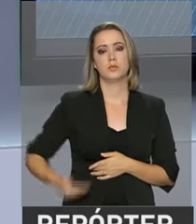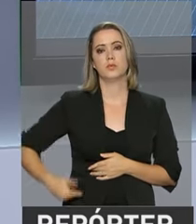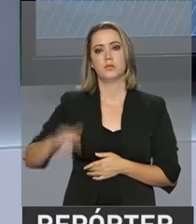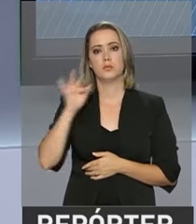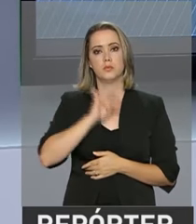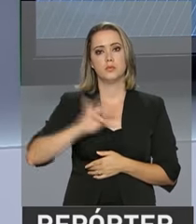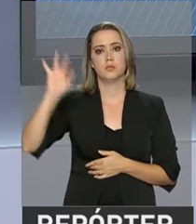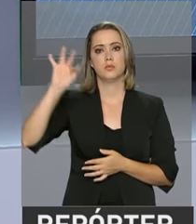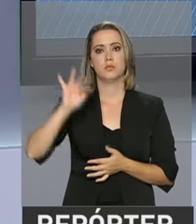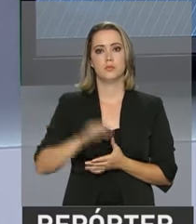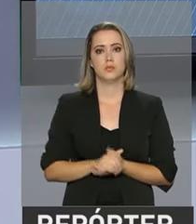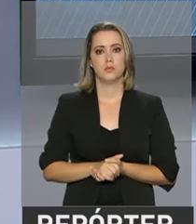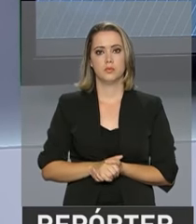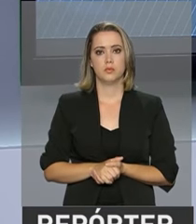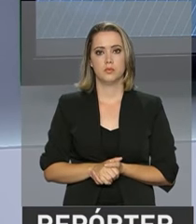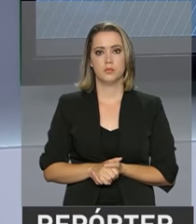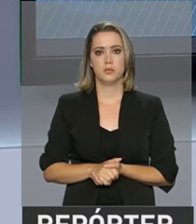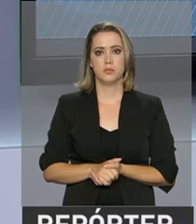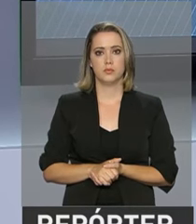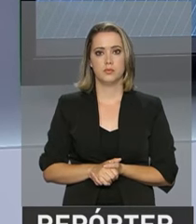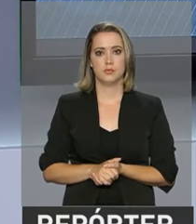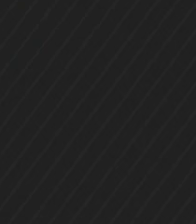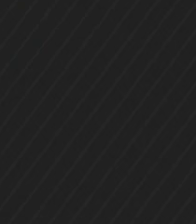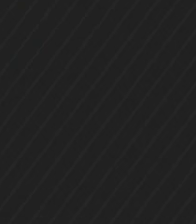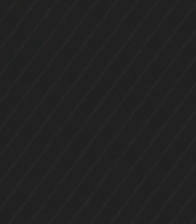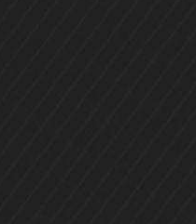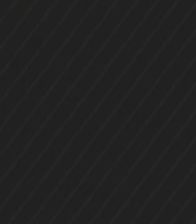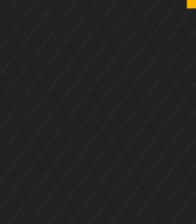na nbr a tv do governo federal